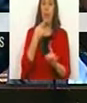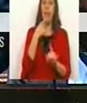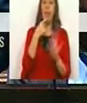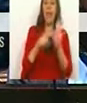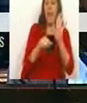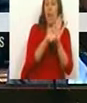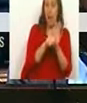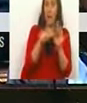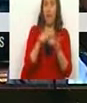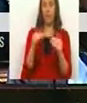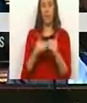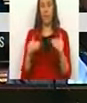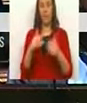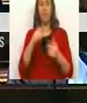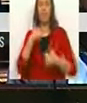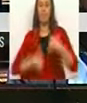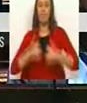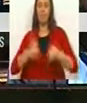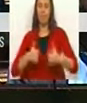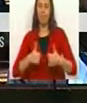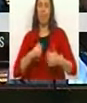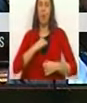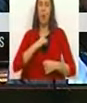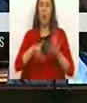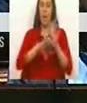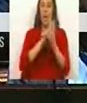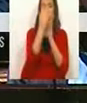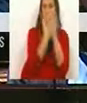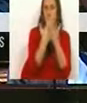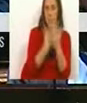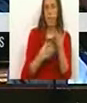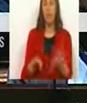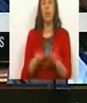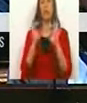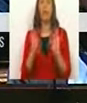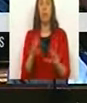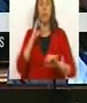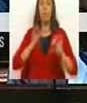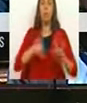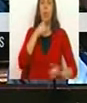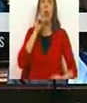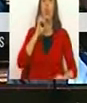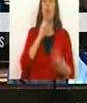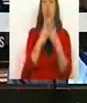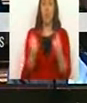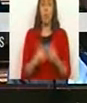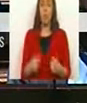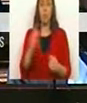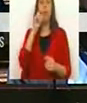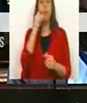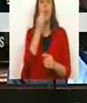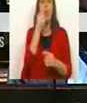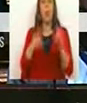implicações negativas ao nível da concorrência e ir contra as leis de mercado, bem como colocar em causa a qualidade dos produtos e a segurança